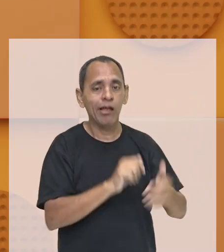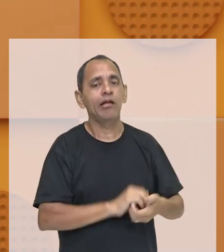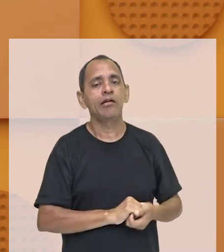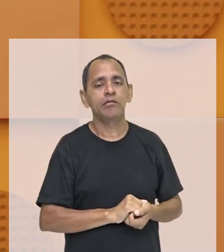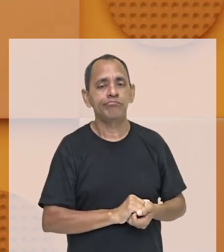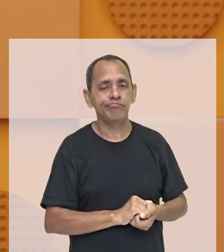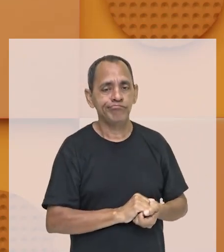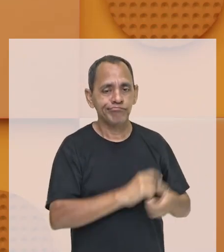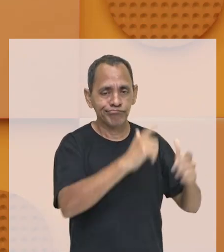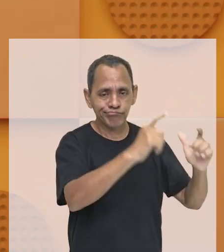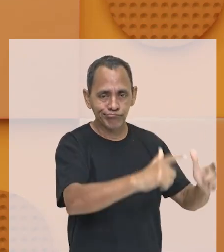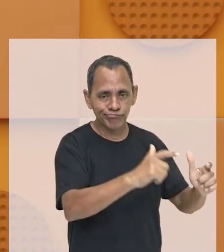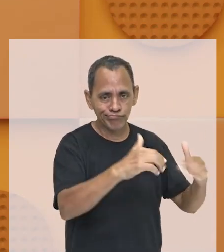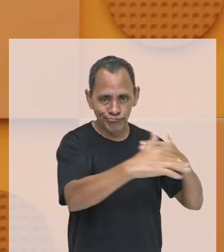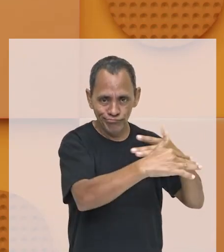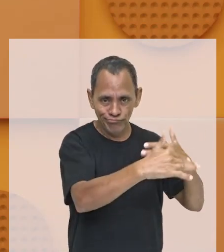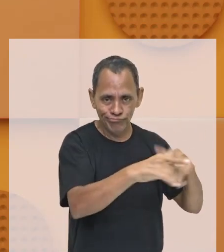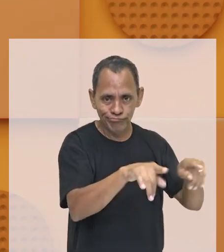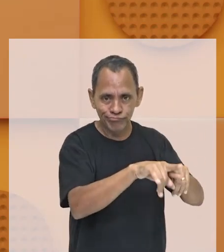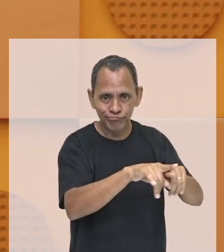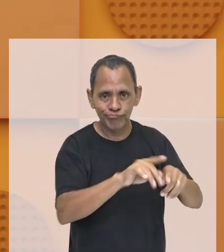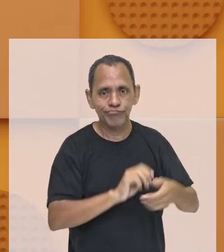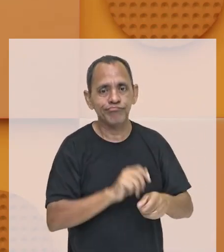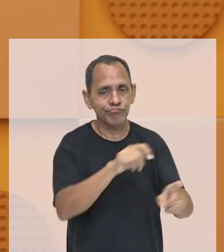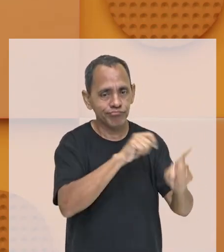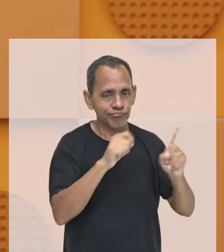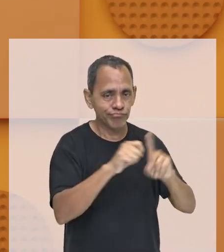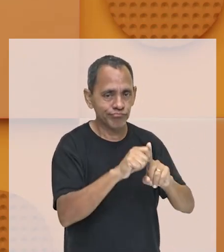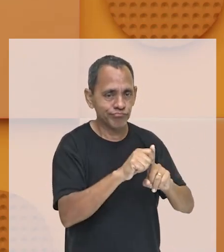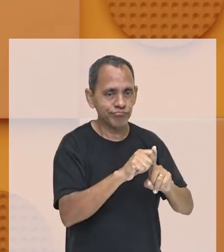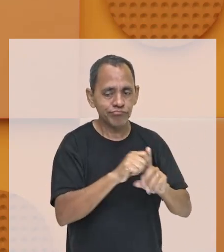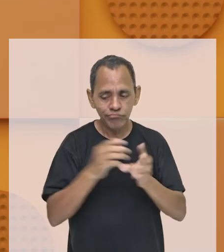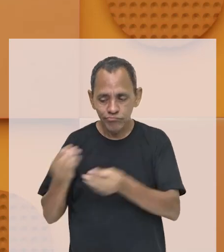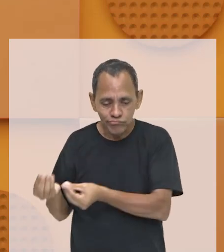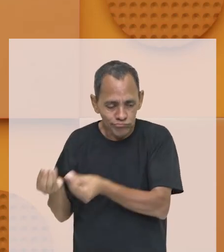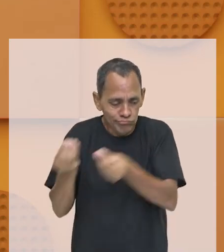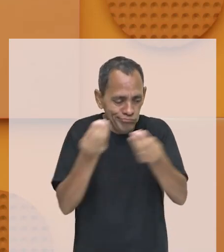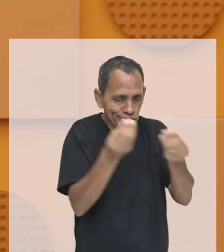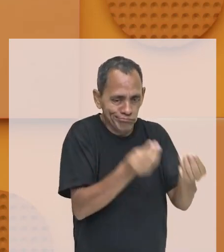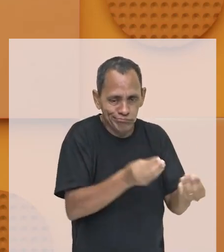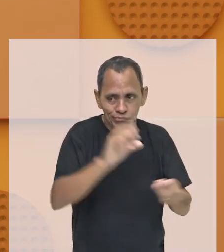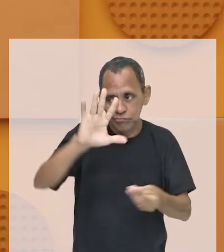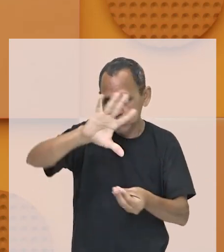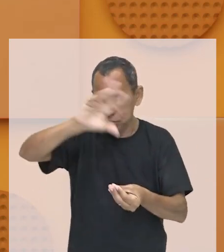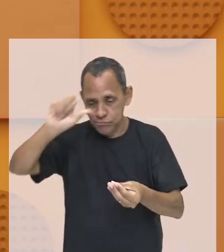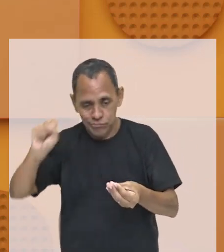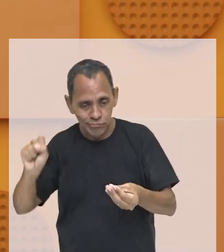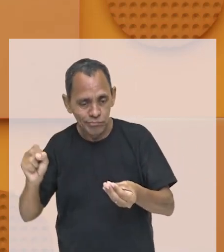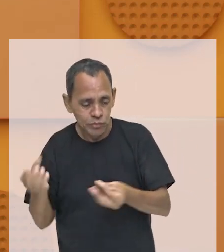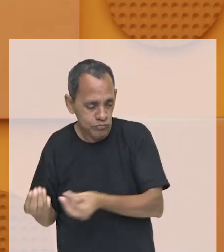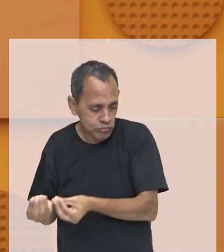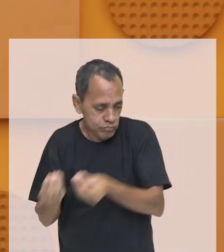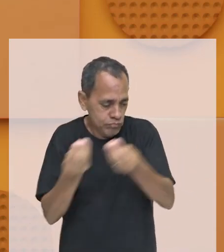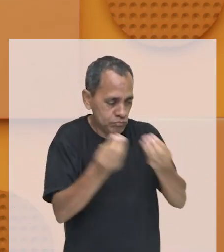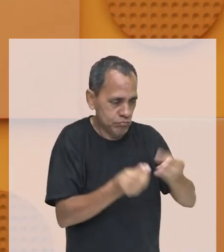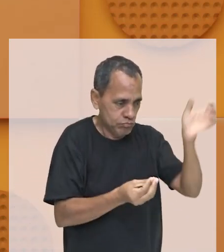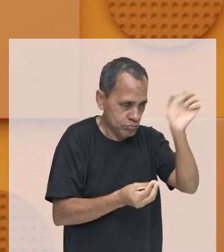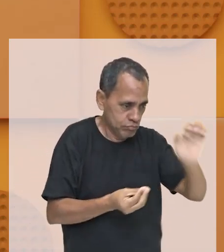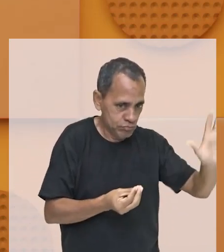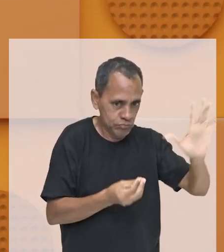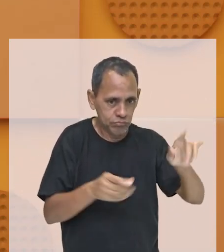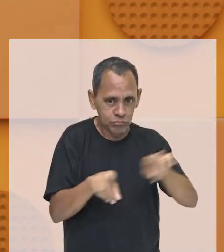que a gente lá, enquanto sociedade, se desloca da parte asiática para a parte europeia para o